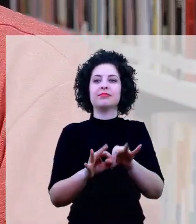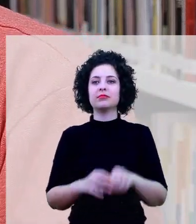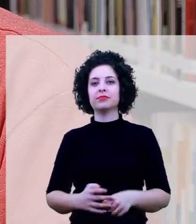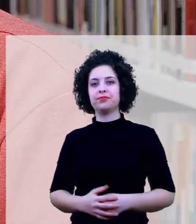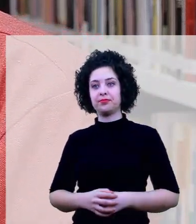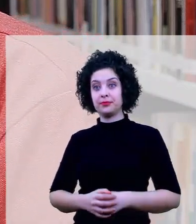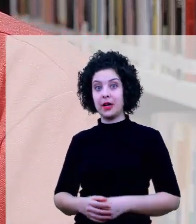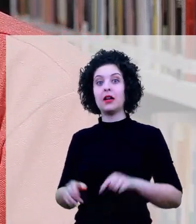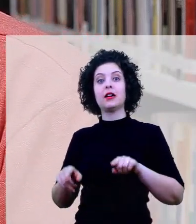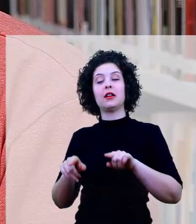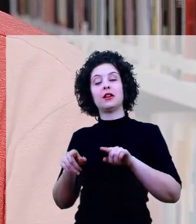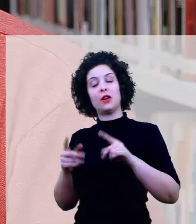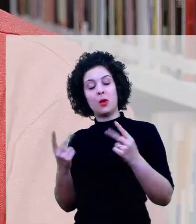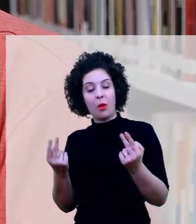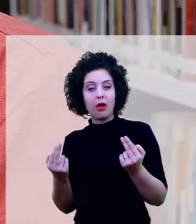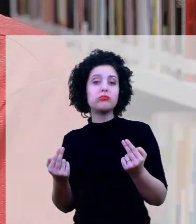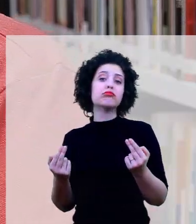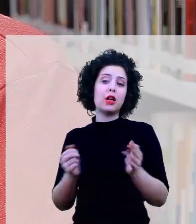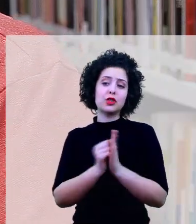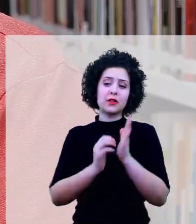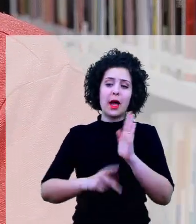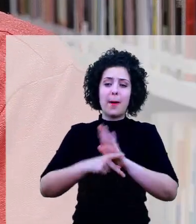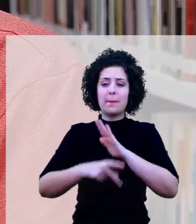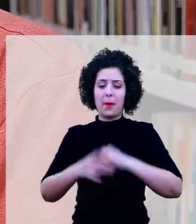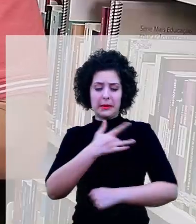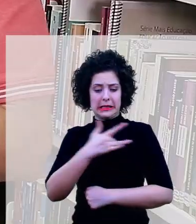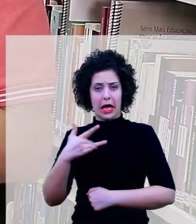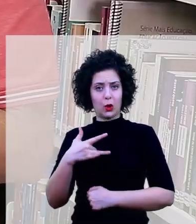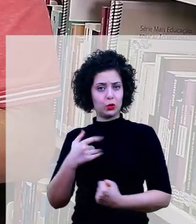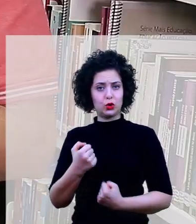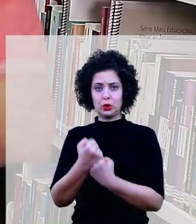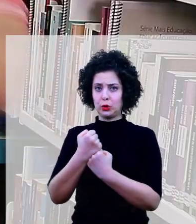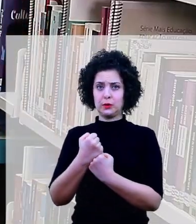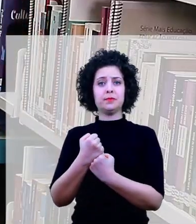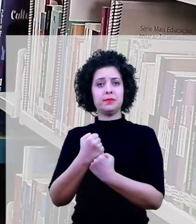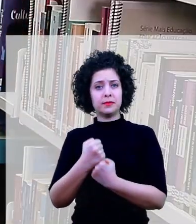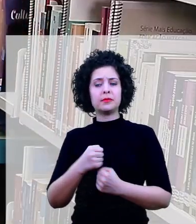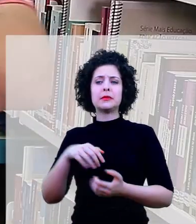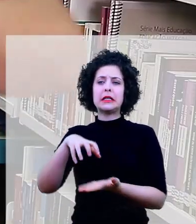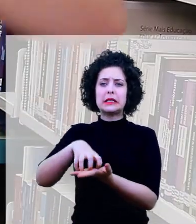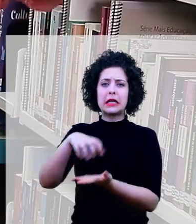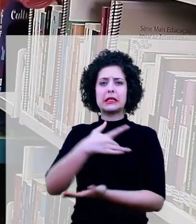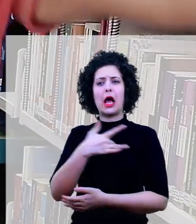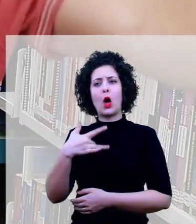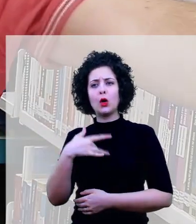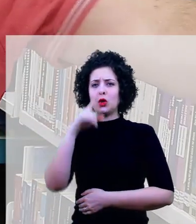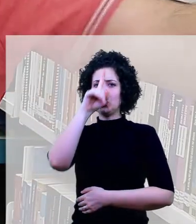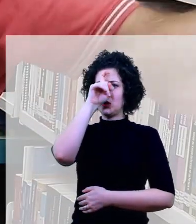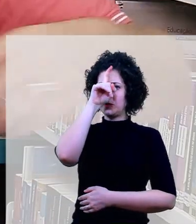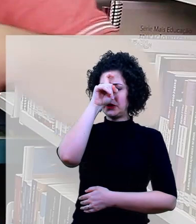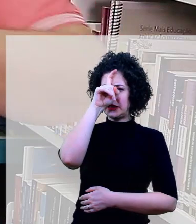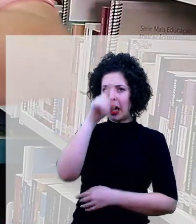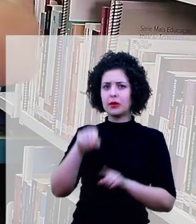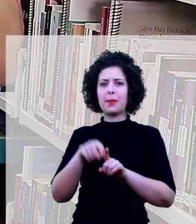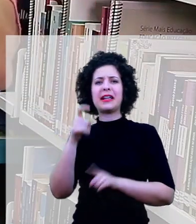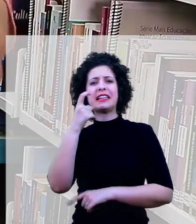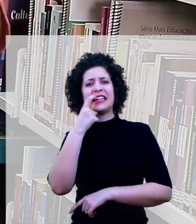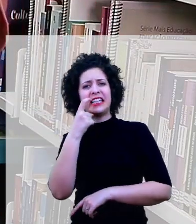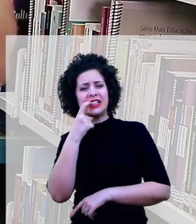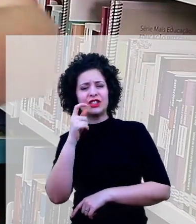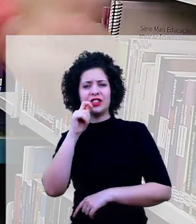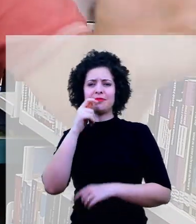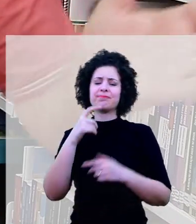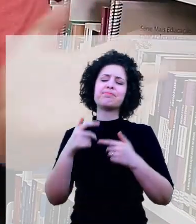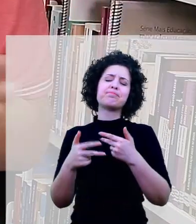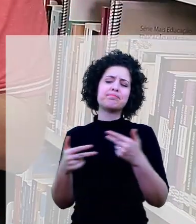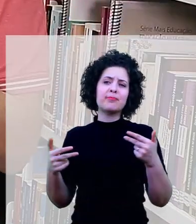como as atividades de suporte de saúde, como o centro de saúde, um hospital, um centro odontológico, ou seja, o